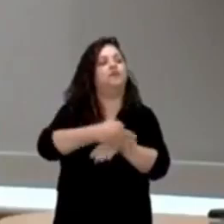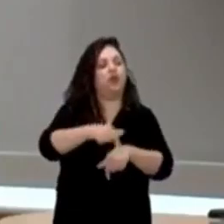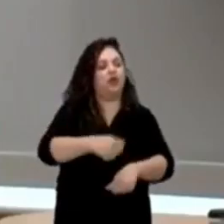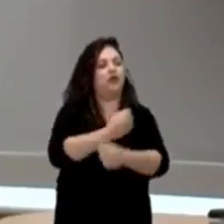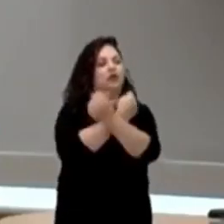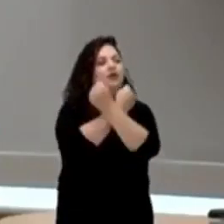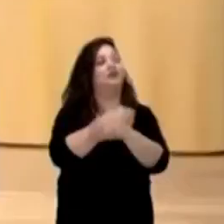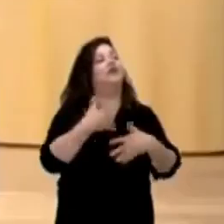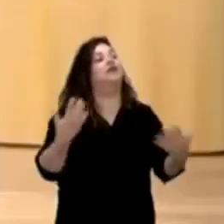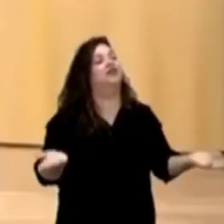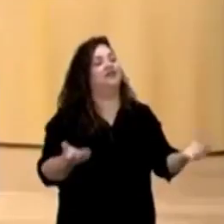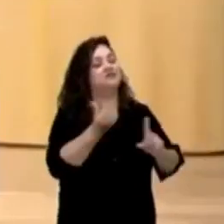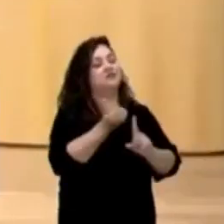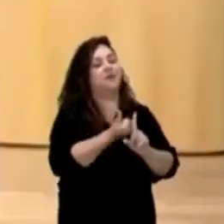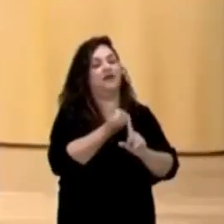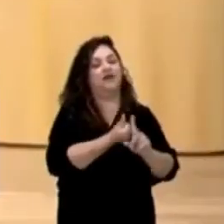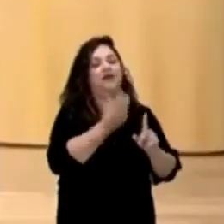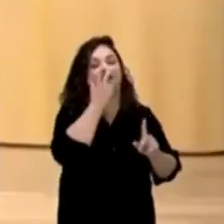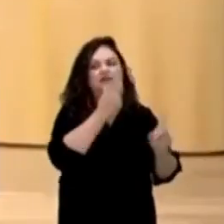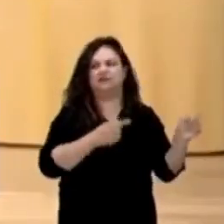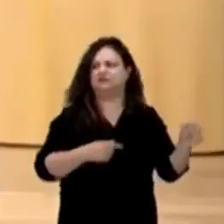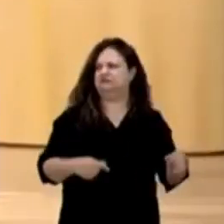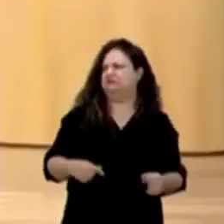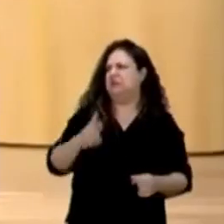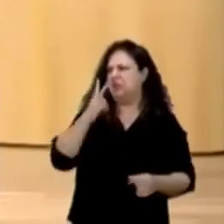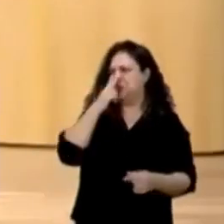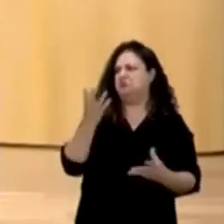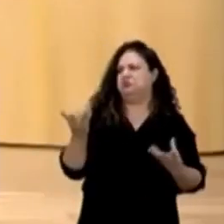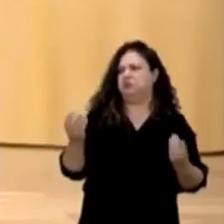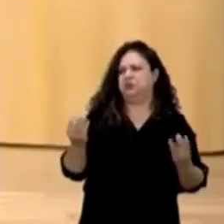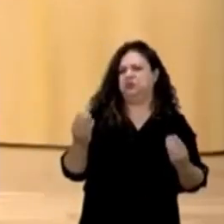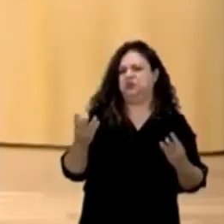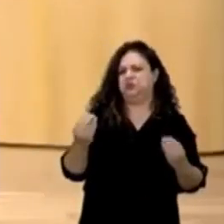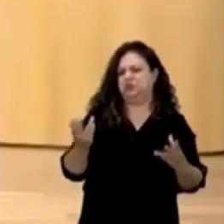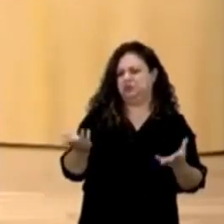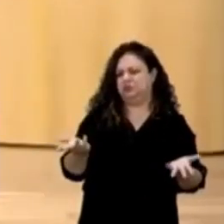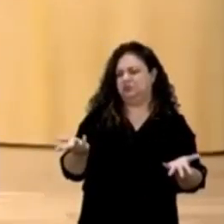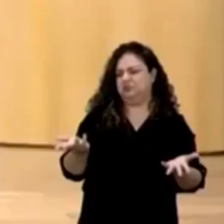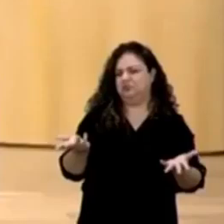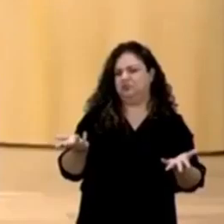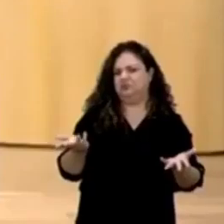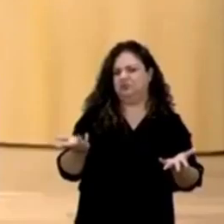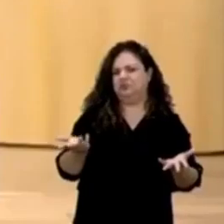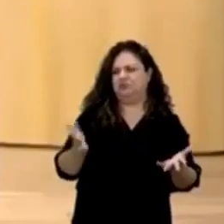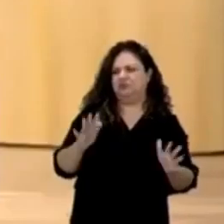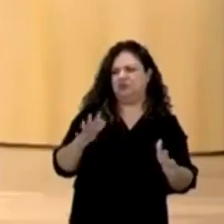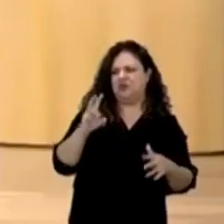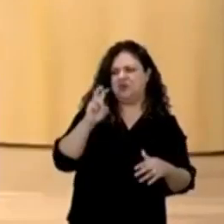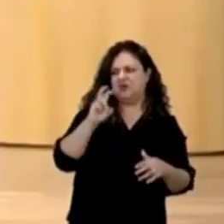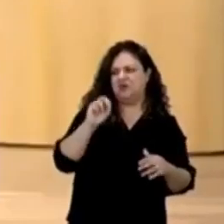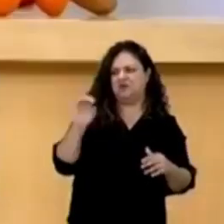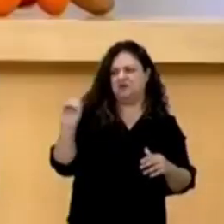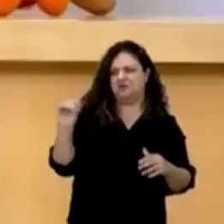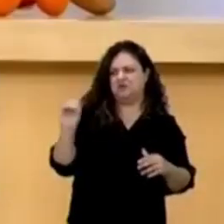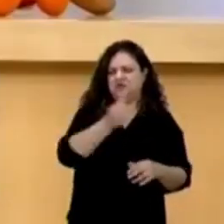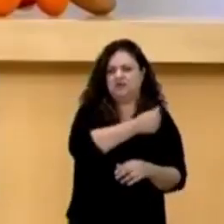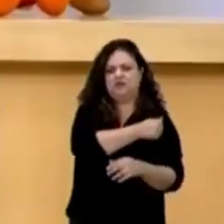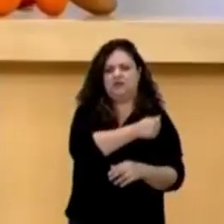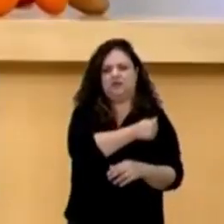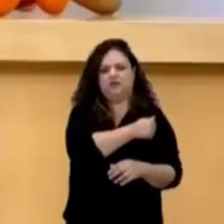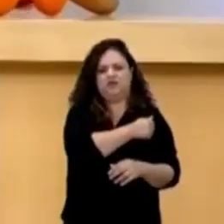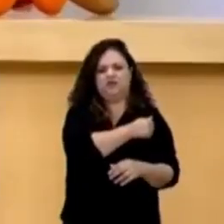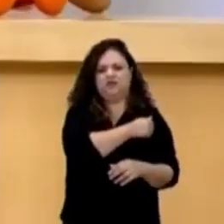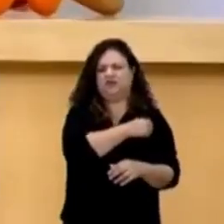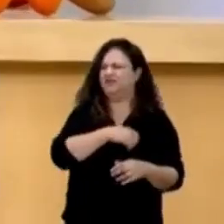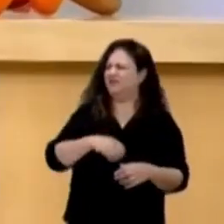esse semestre? Ai, eu acho que muitos, viu? Será que foram aí uns 500 alunos? Ixi, não...